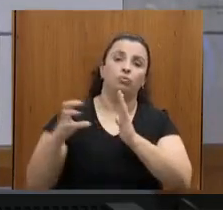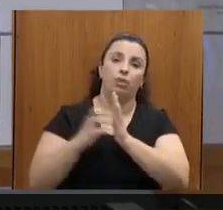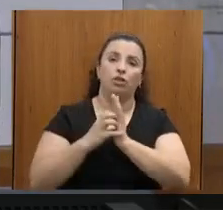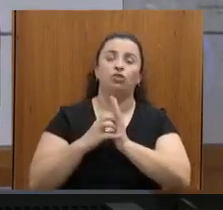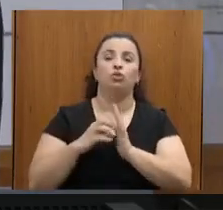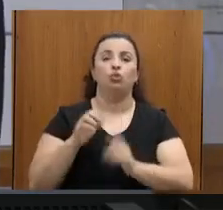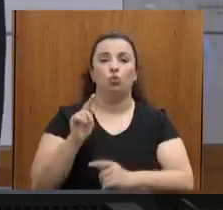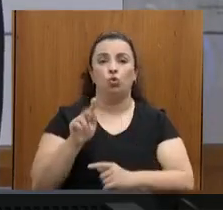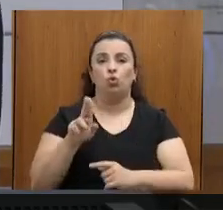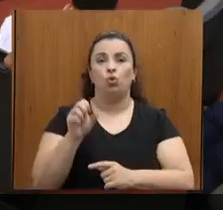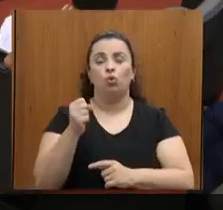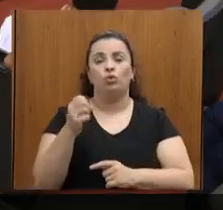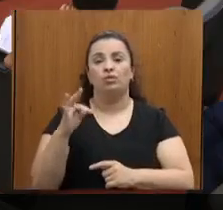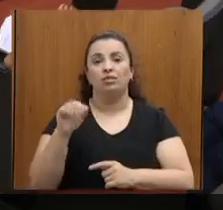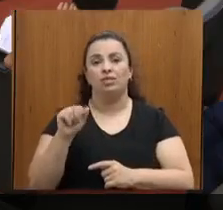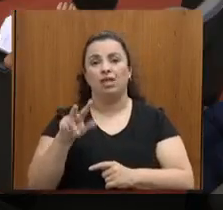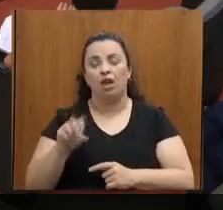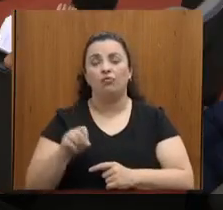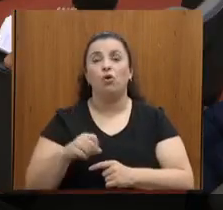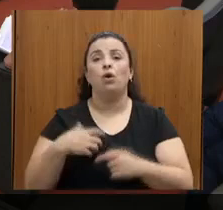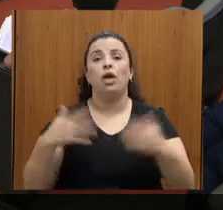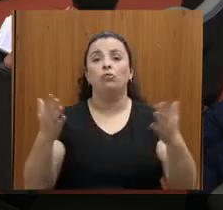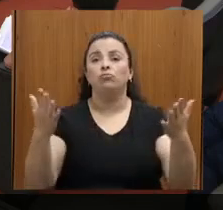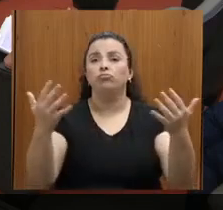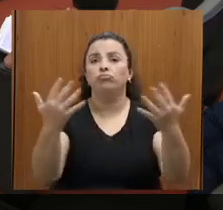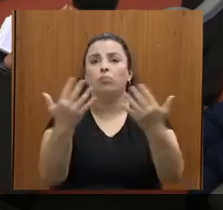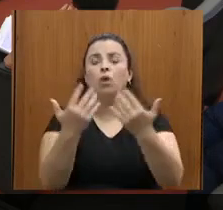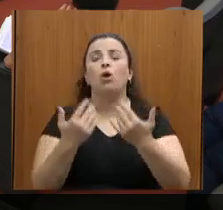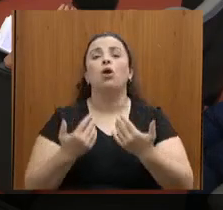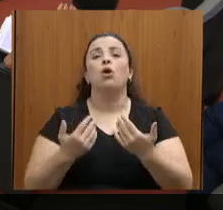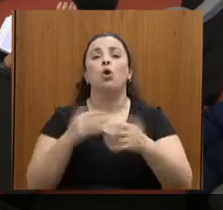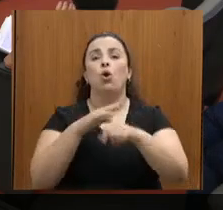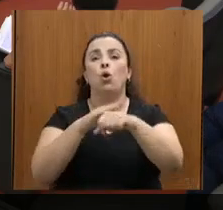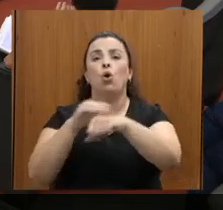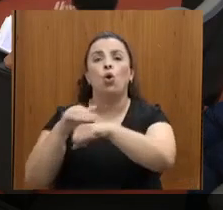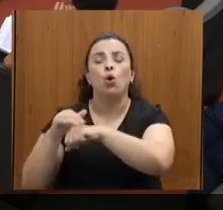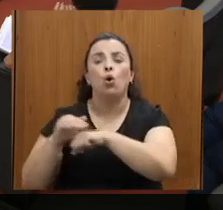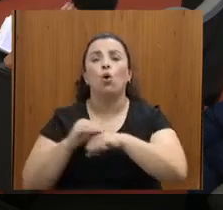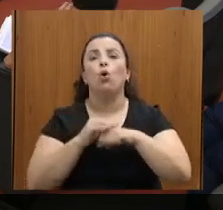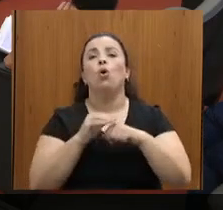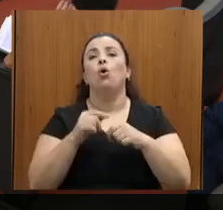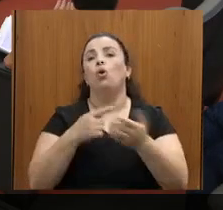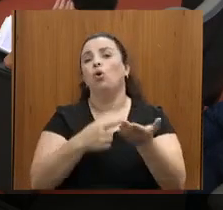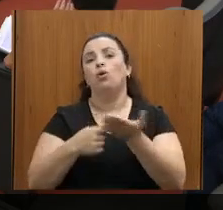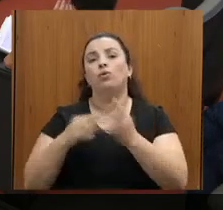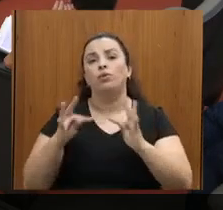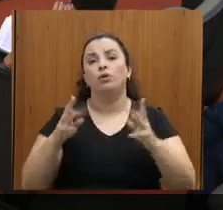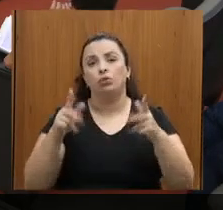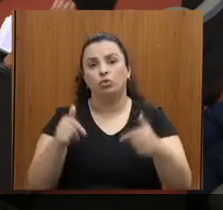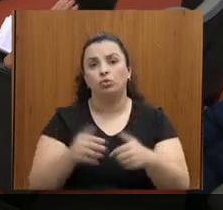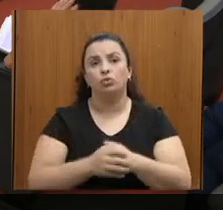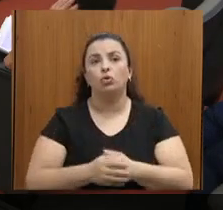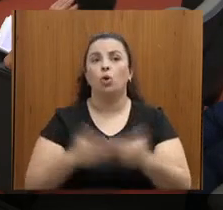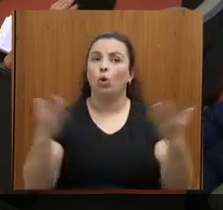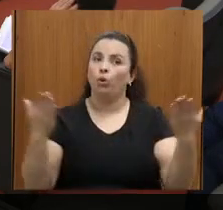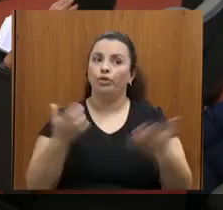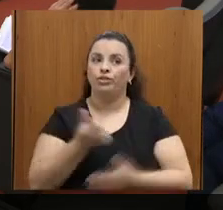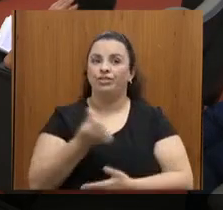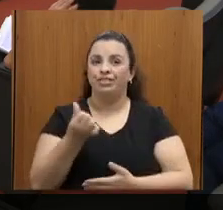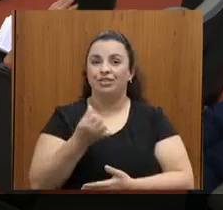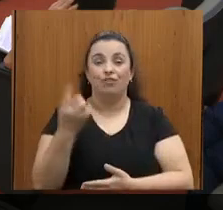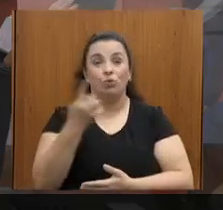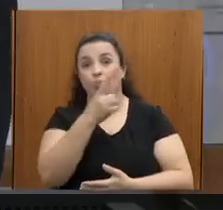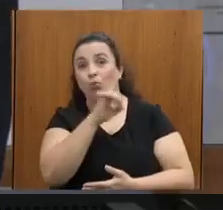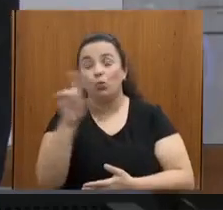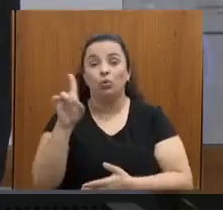todos, nós que estamos encerrando nesta sexta-feira a discussão do nosso Assembleia Fiscaliza, fazer um chamado para que a